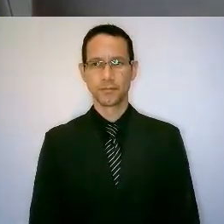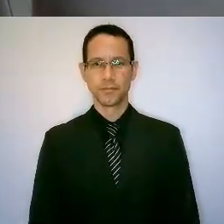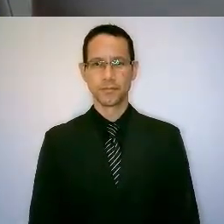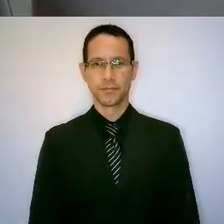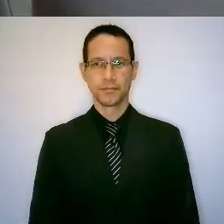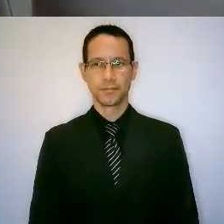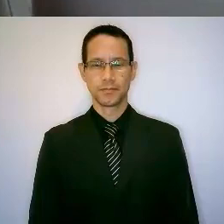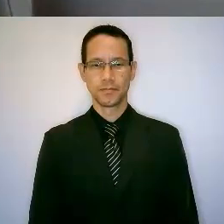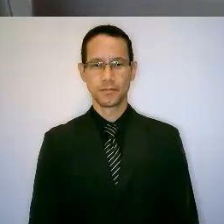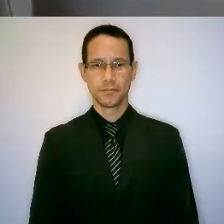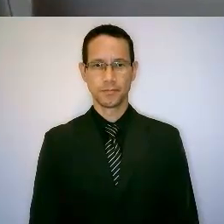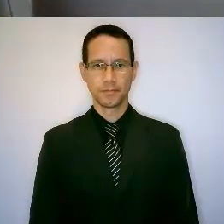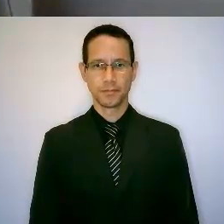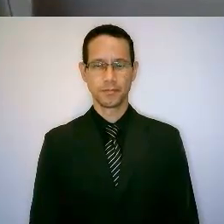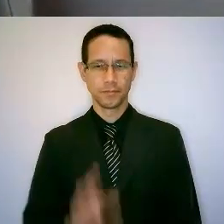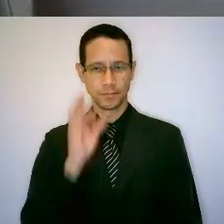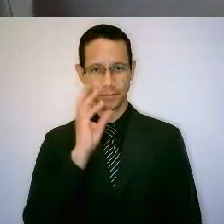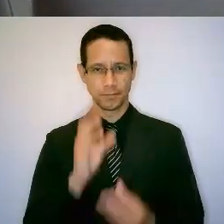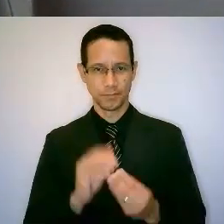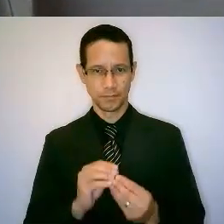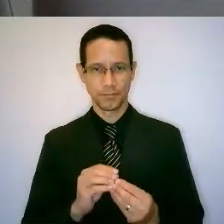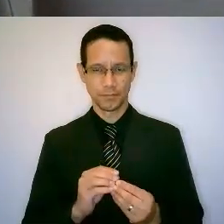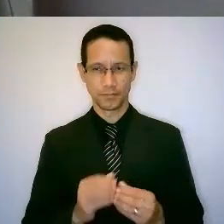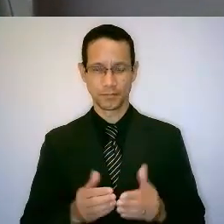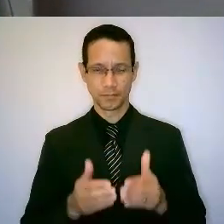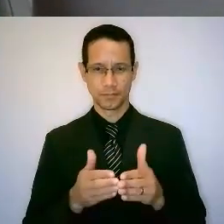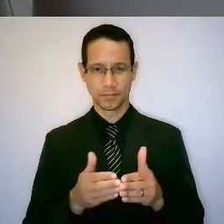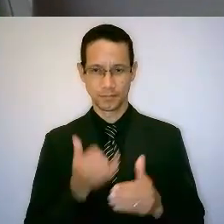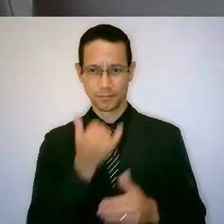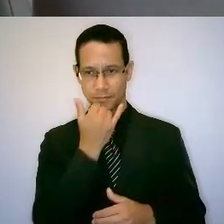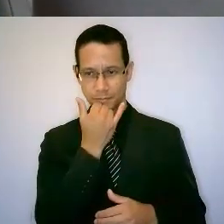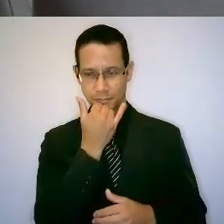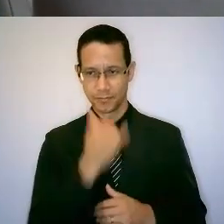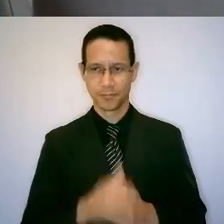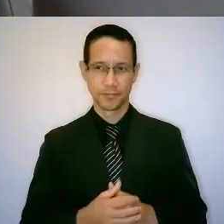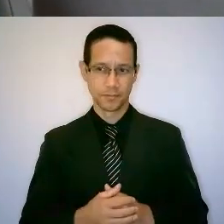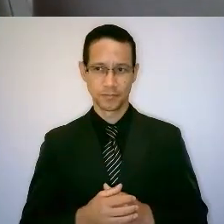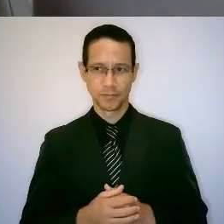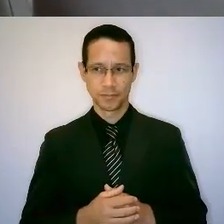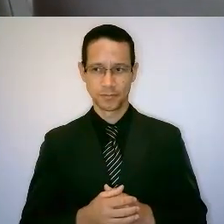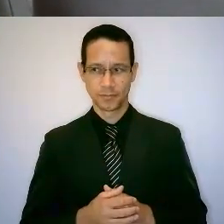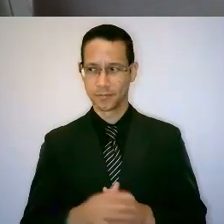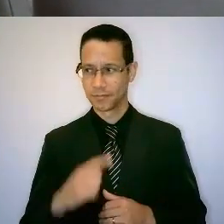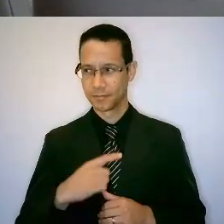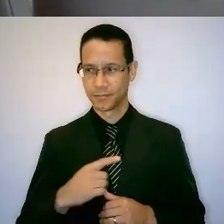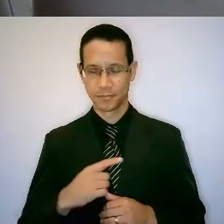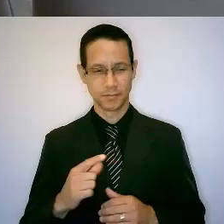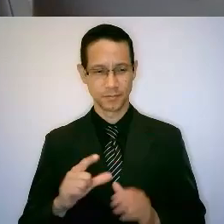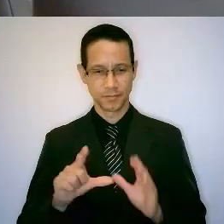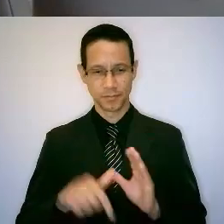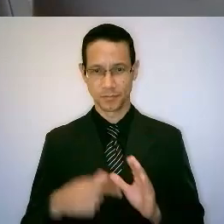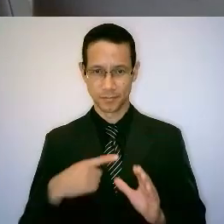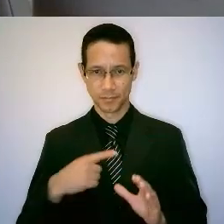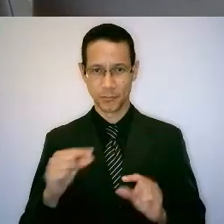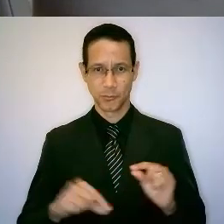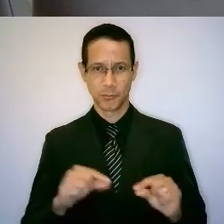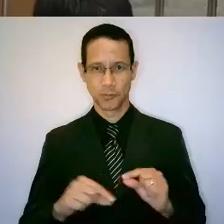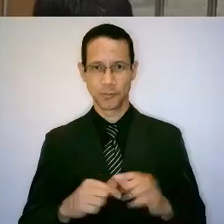para concluir essa etapa eu peço desculpas aí pelo pequeno atraso aqui a câmera criminal que tem